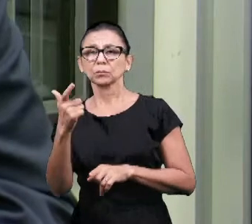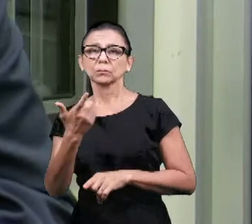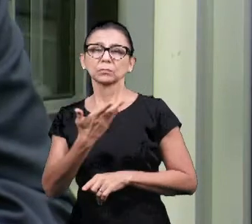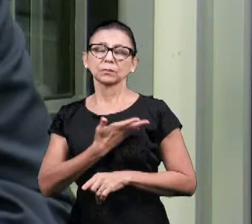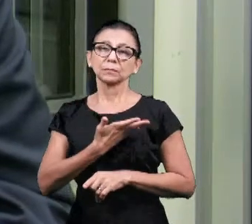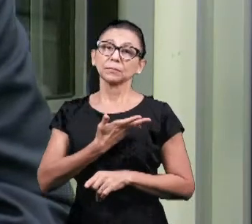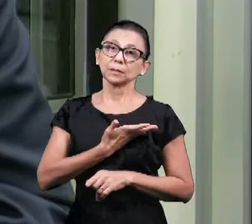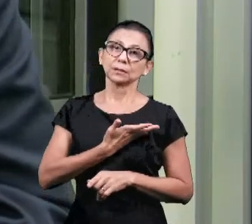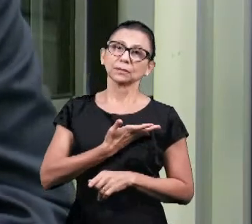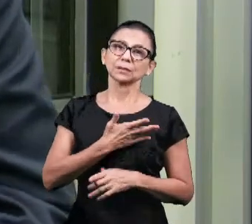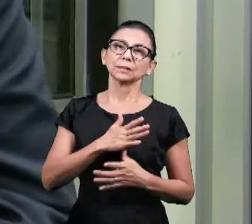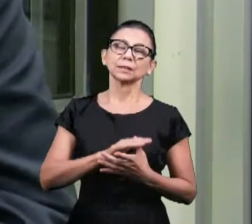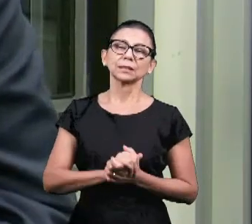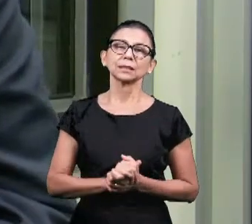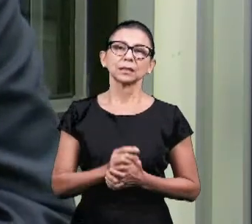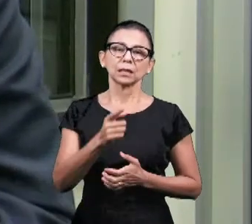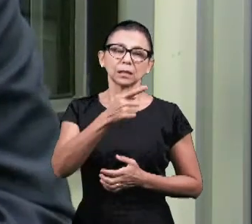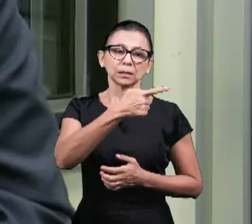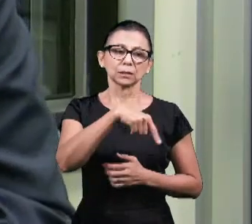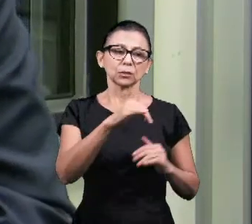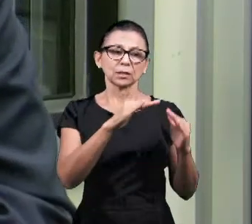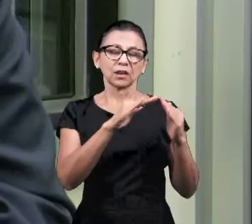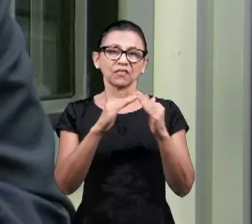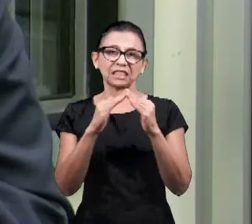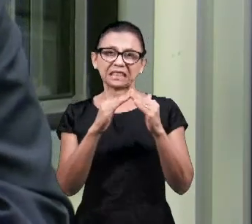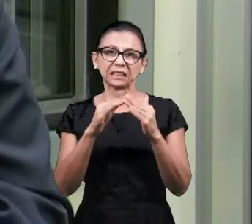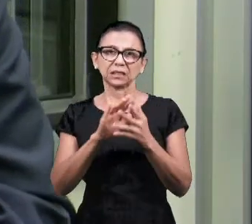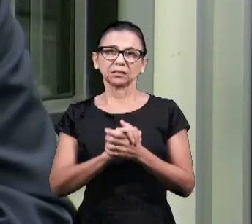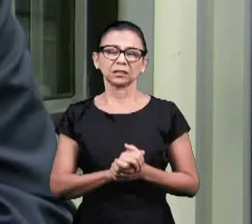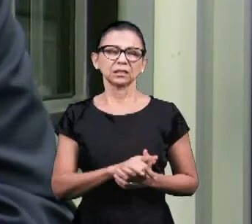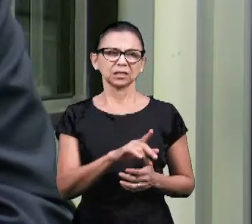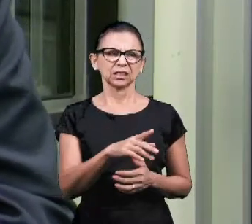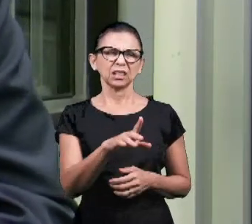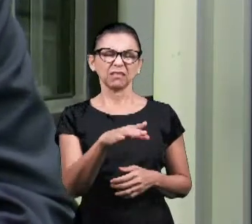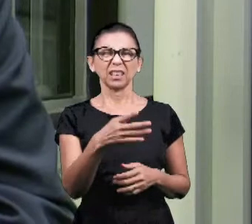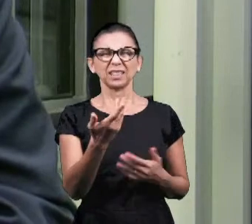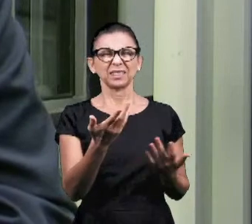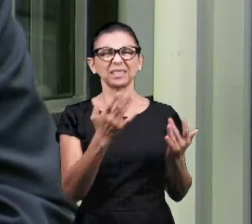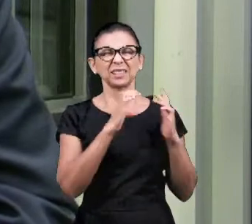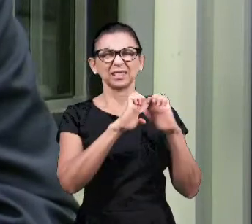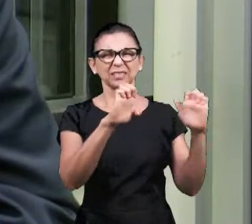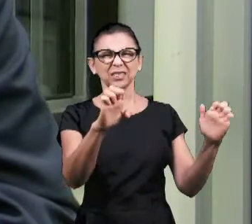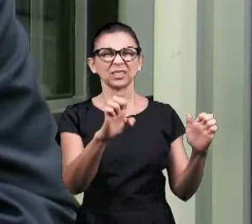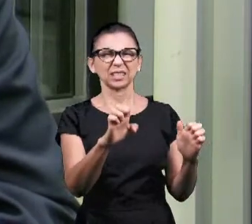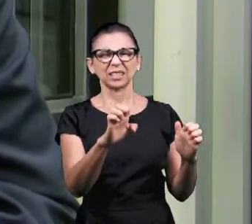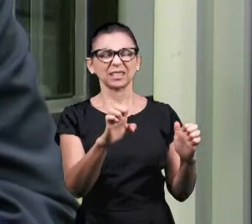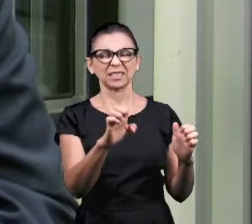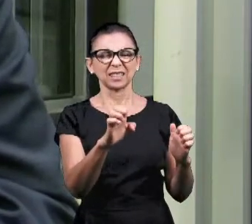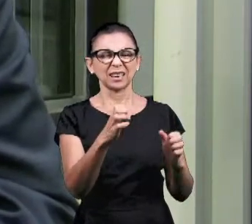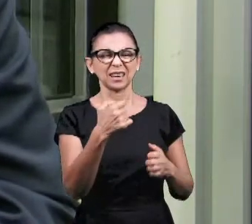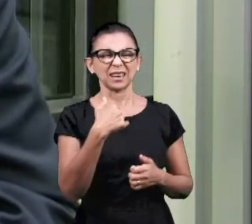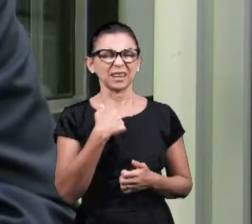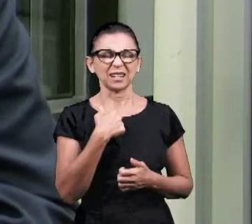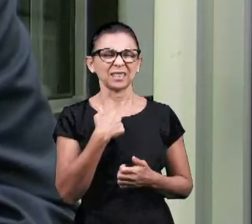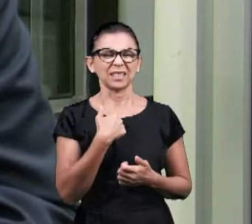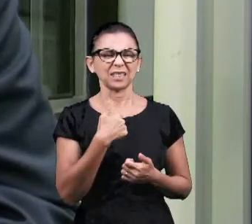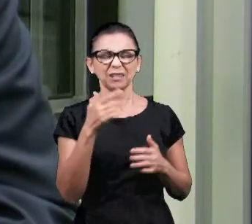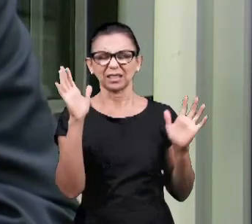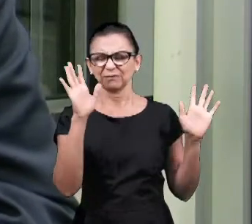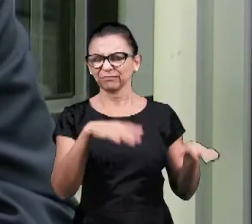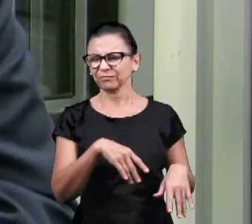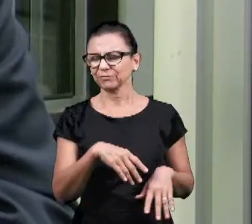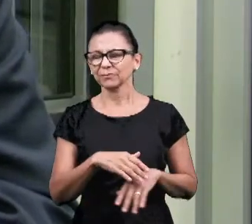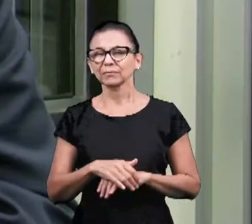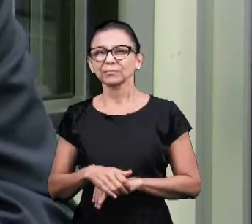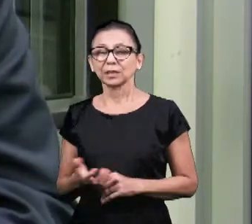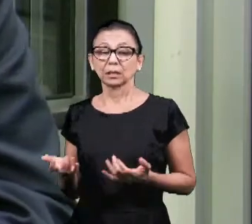e eu pelo menos não dava muita atenção ao que ele falava, porque eu não queria, minha vontade era outra.